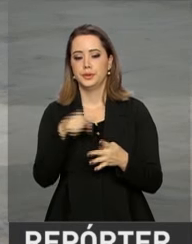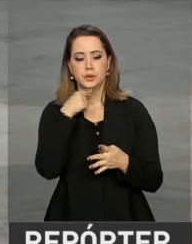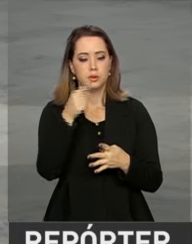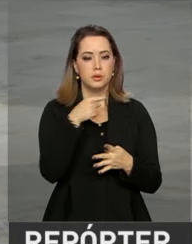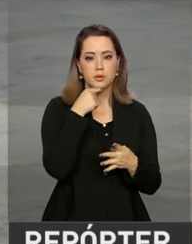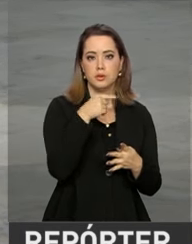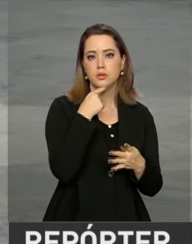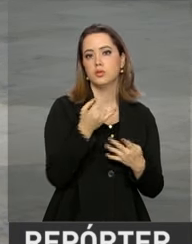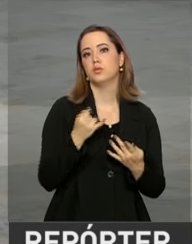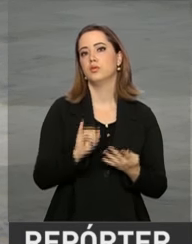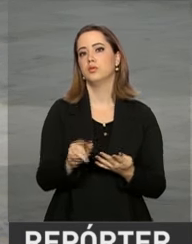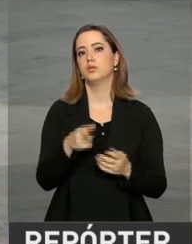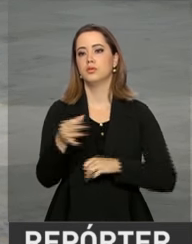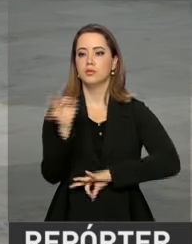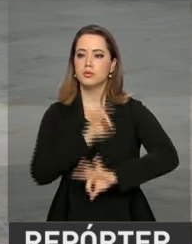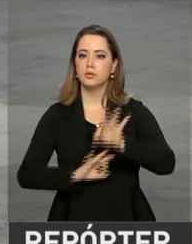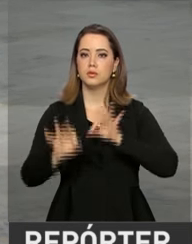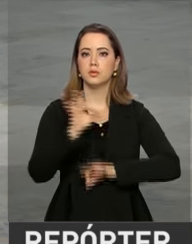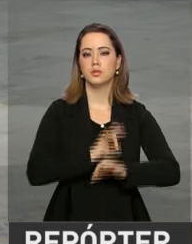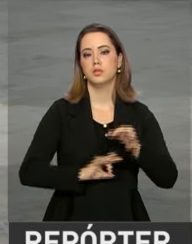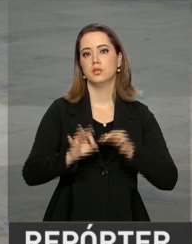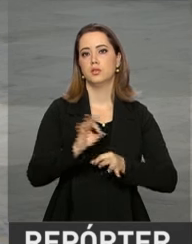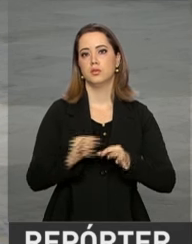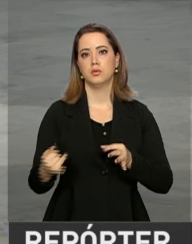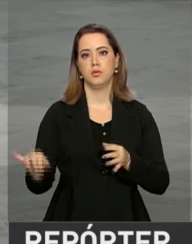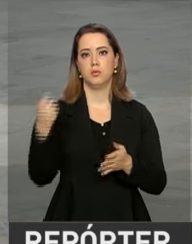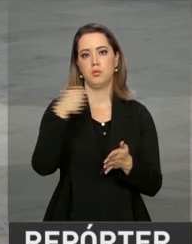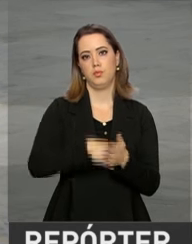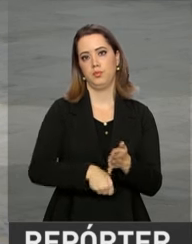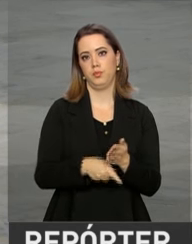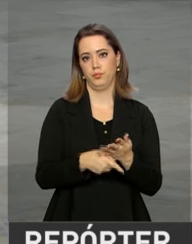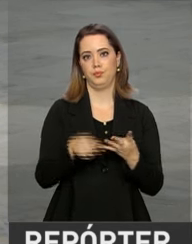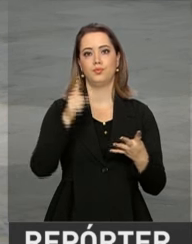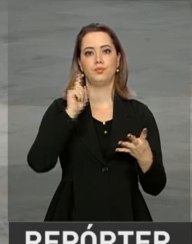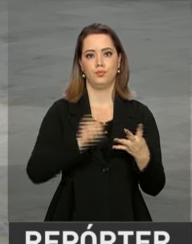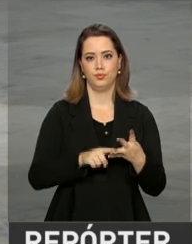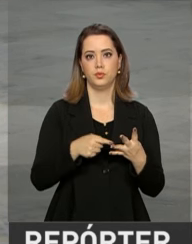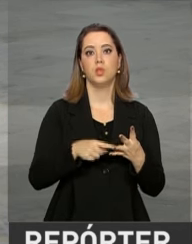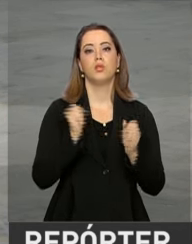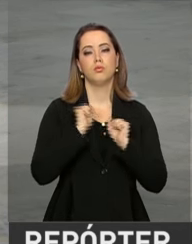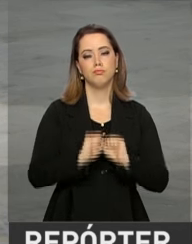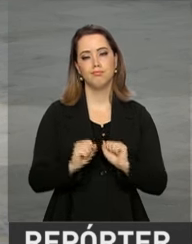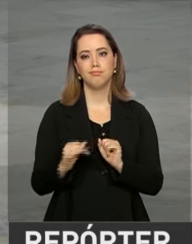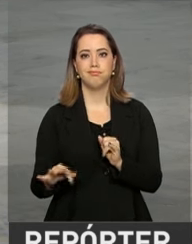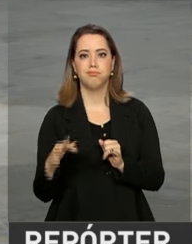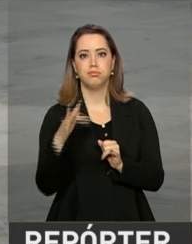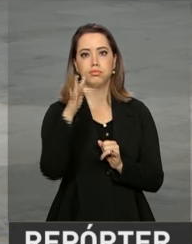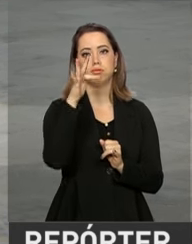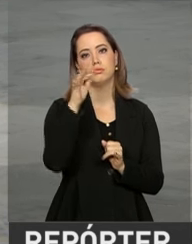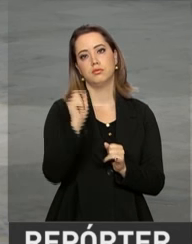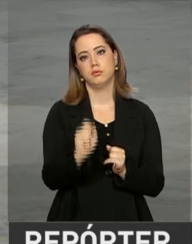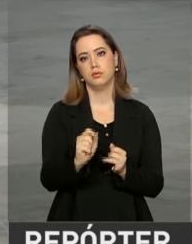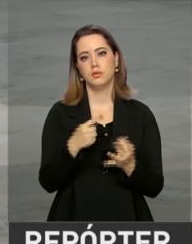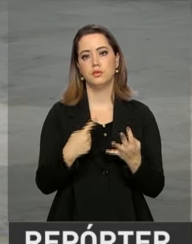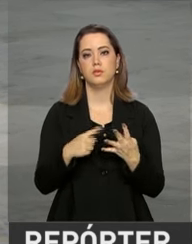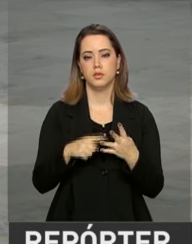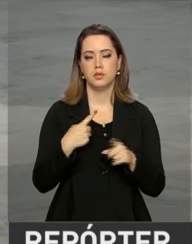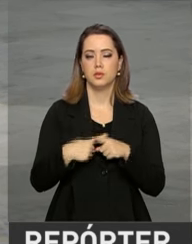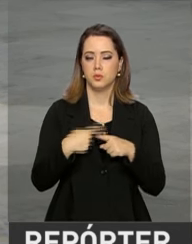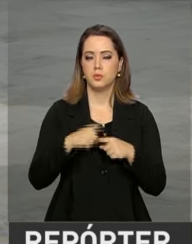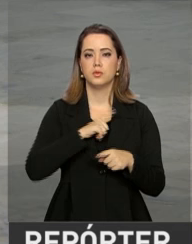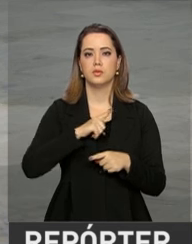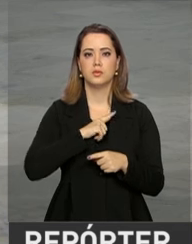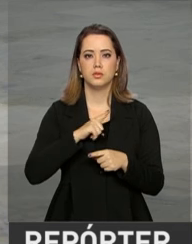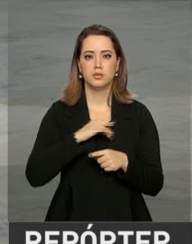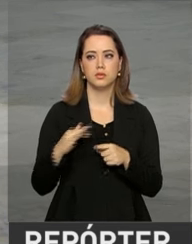à implementação de um ajuste fiscal e também a possibilidade de uma inflação inercial por causa aí do longo período que nós tivemos